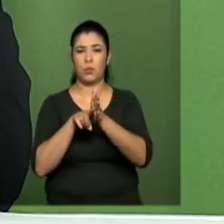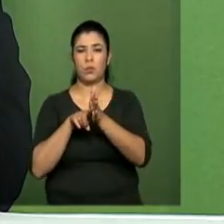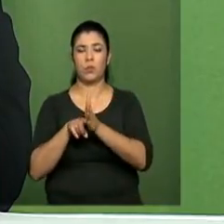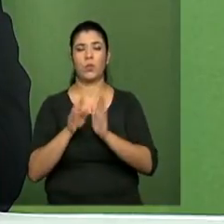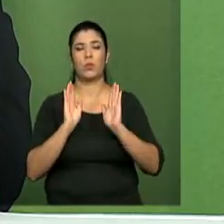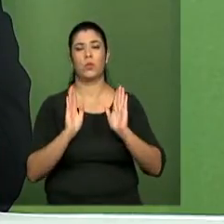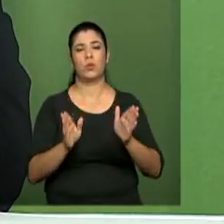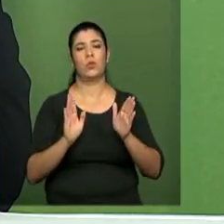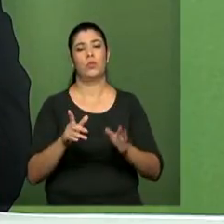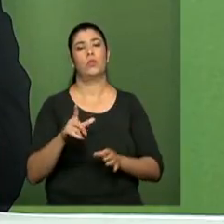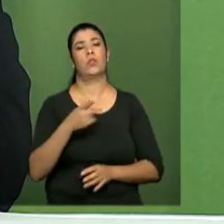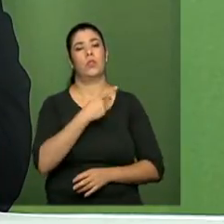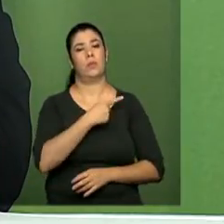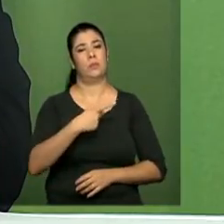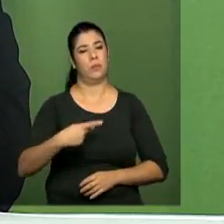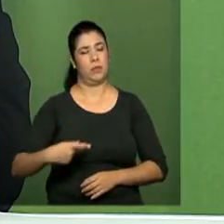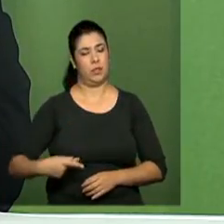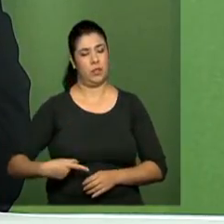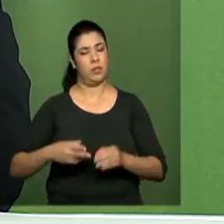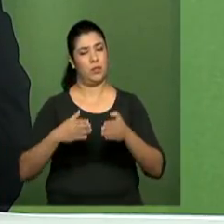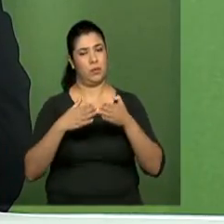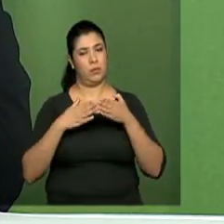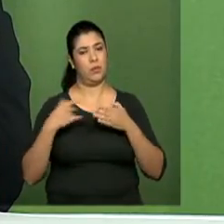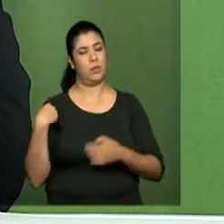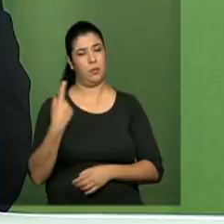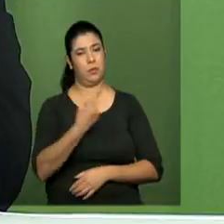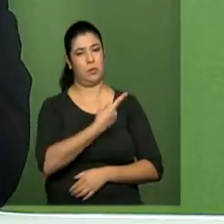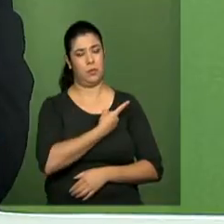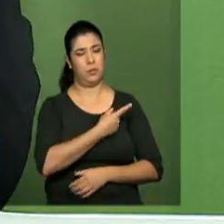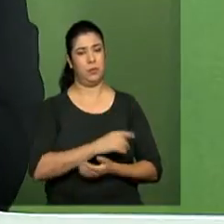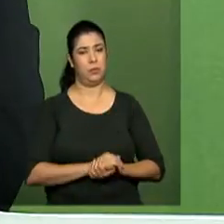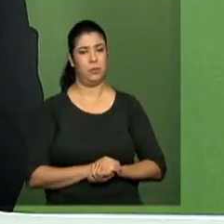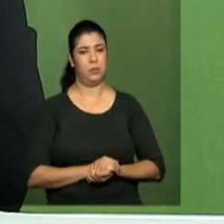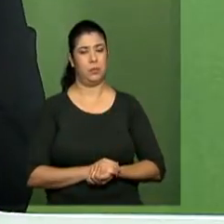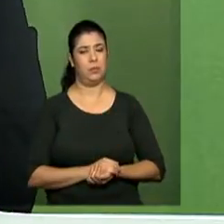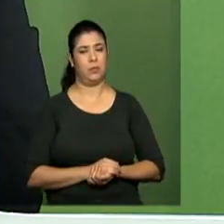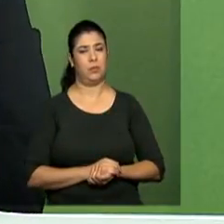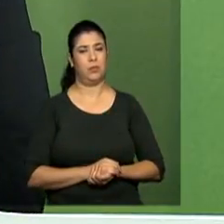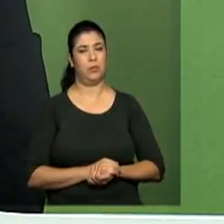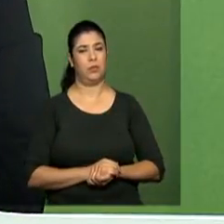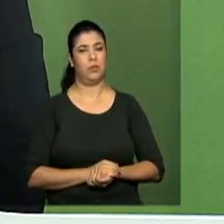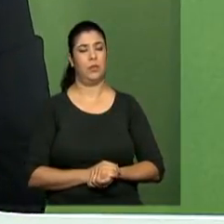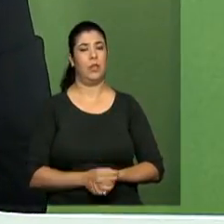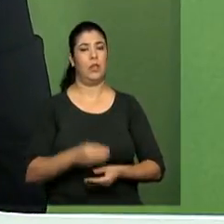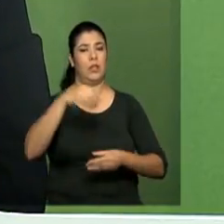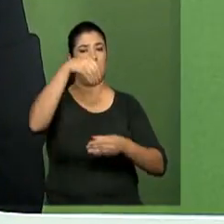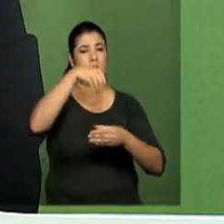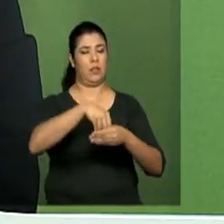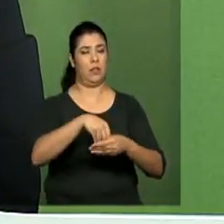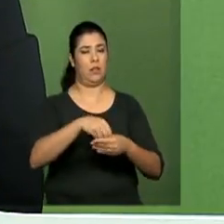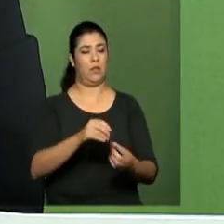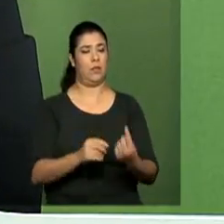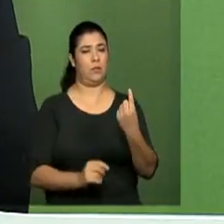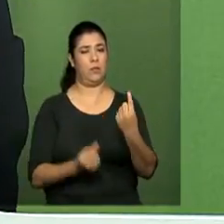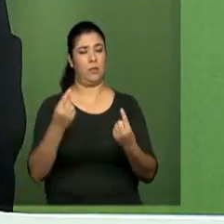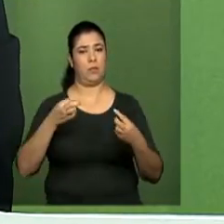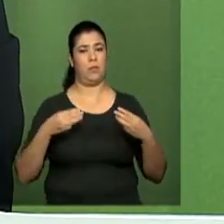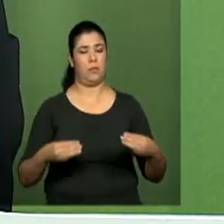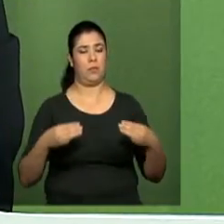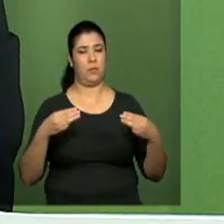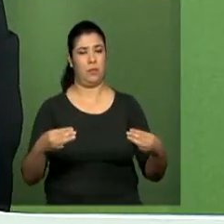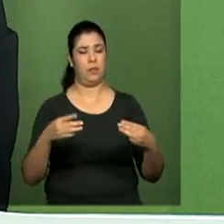a presidenta pediu nós temos que hoje dentro de cada ministério ver o que está sendo